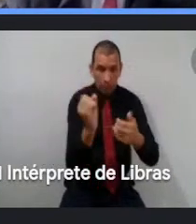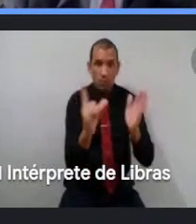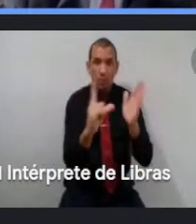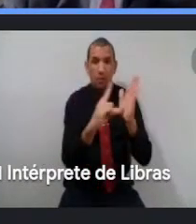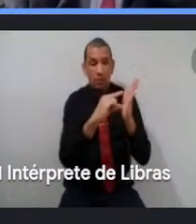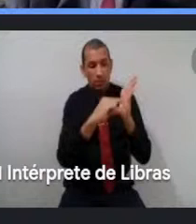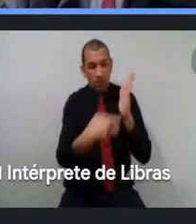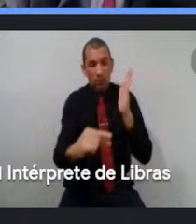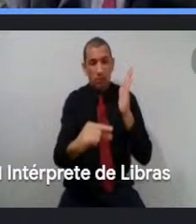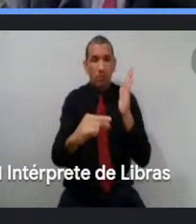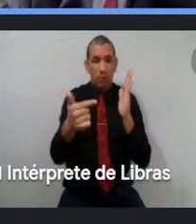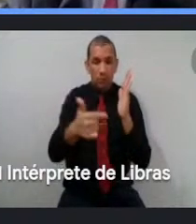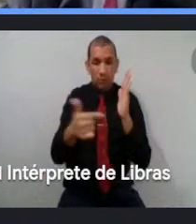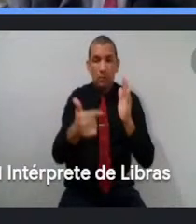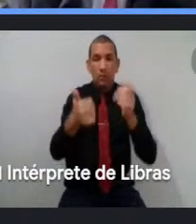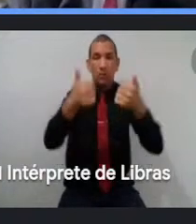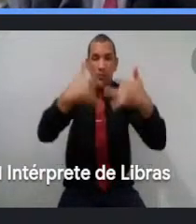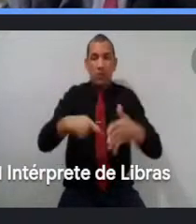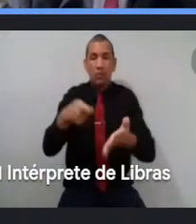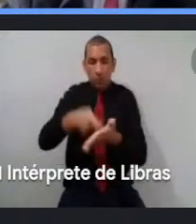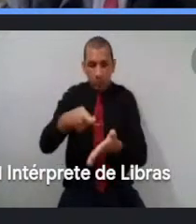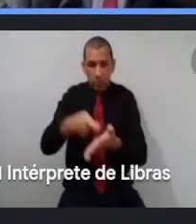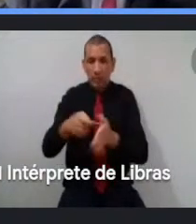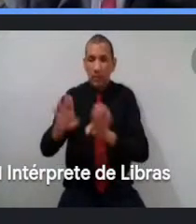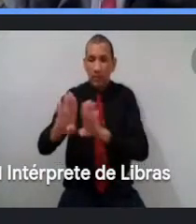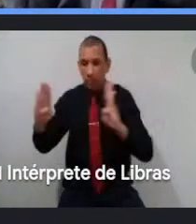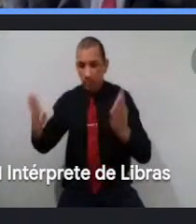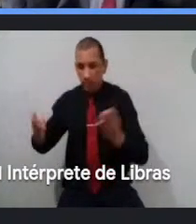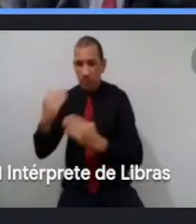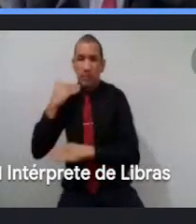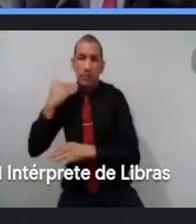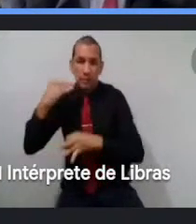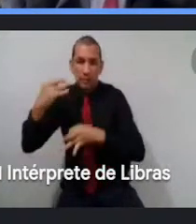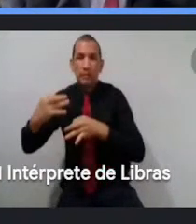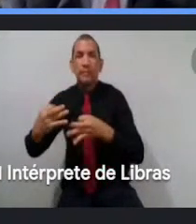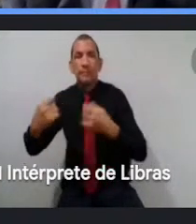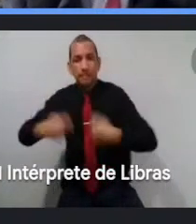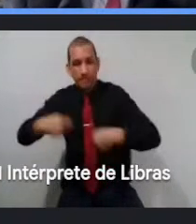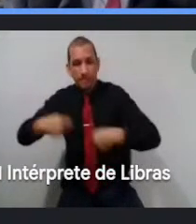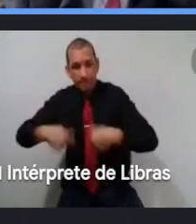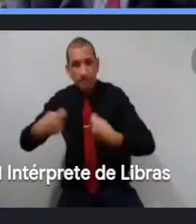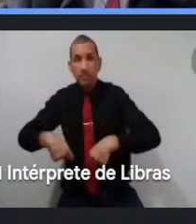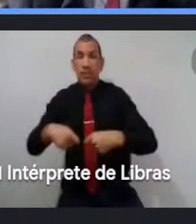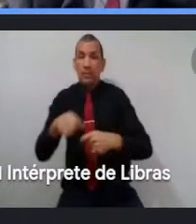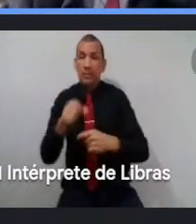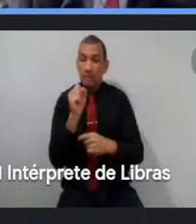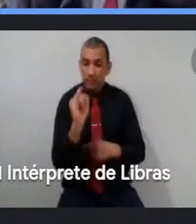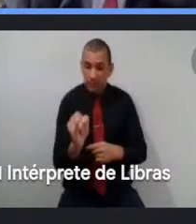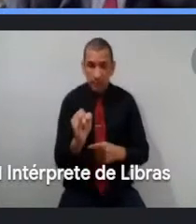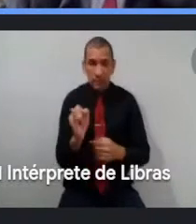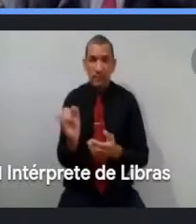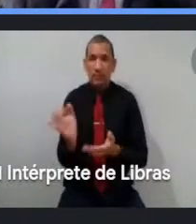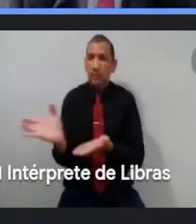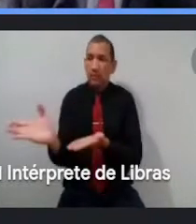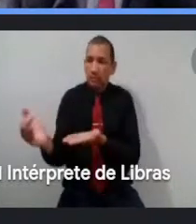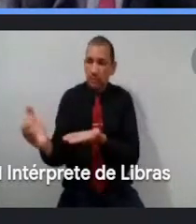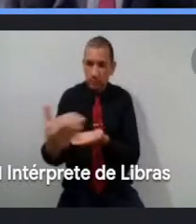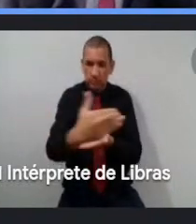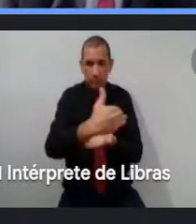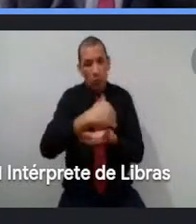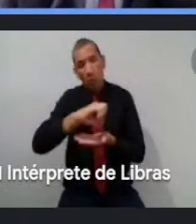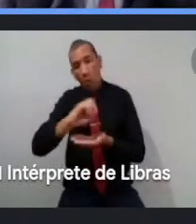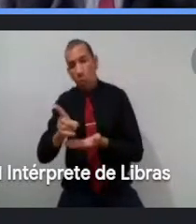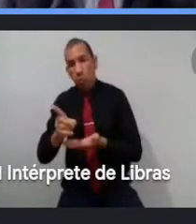resolução seu parágrafo 2º torna obrigatório abertura de conta bancária específica mesmo que não ocorra arrecadação como